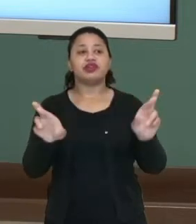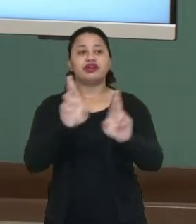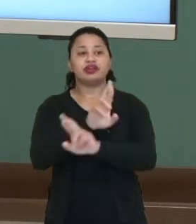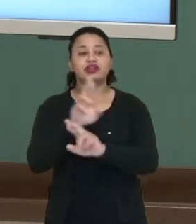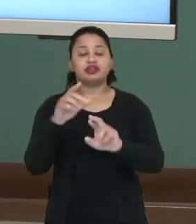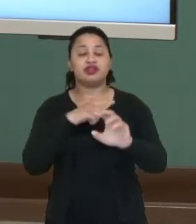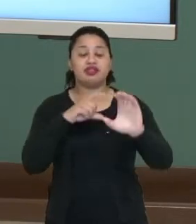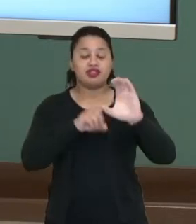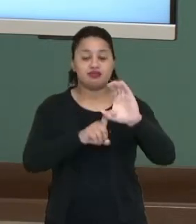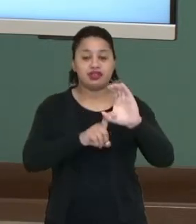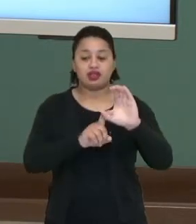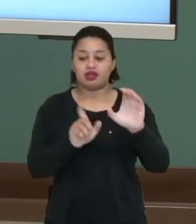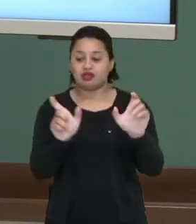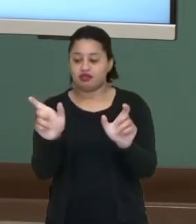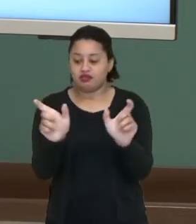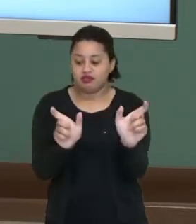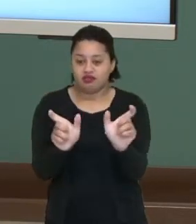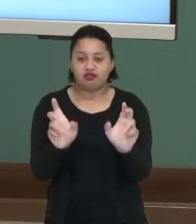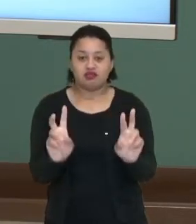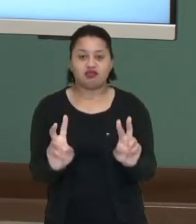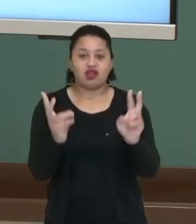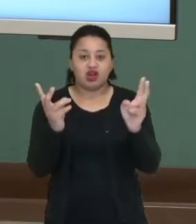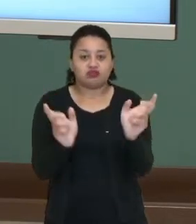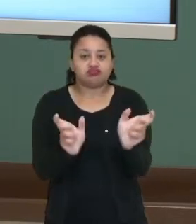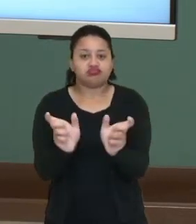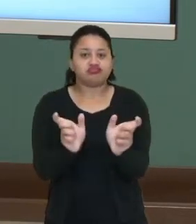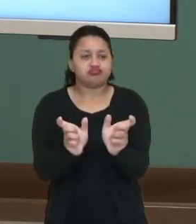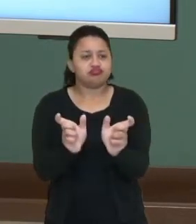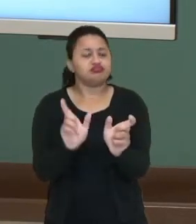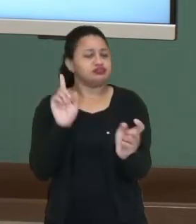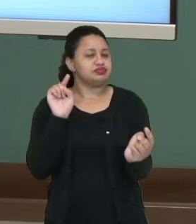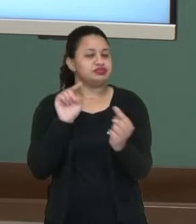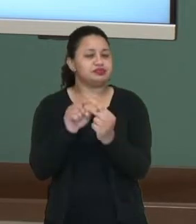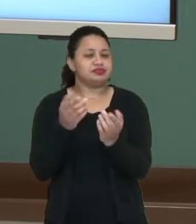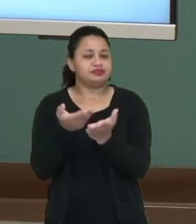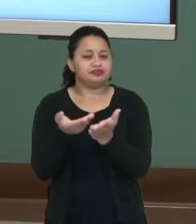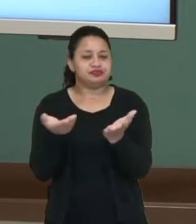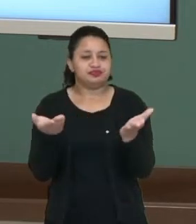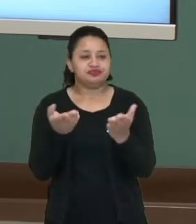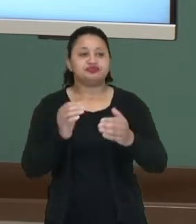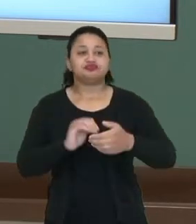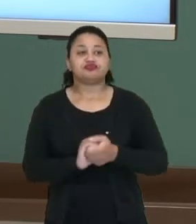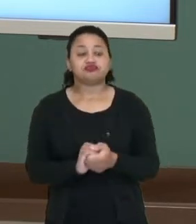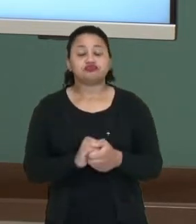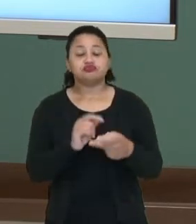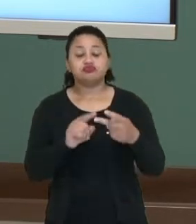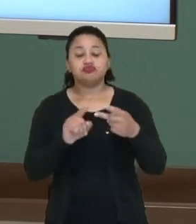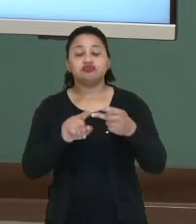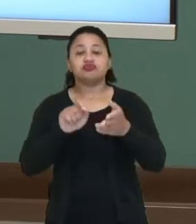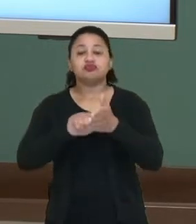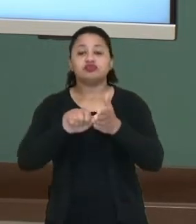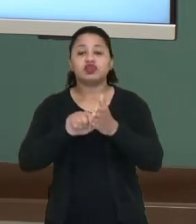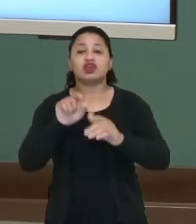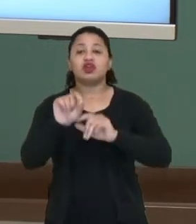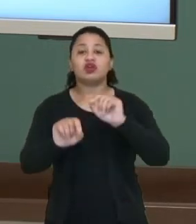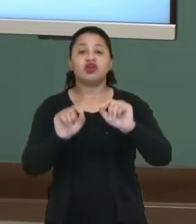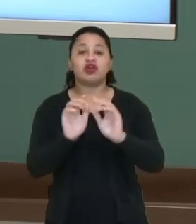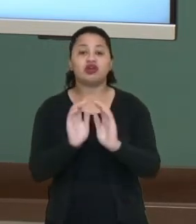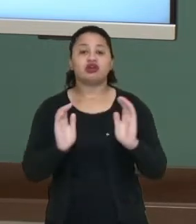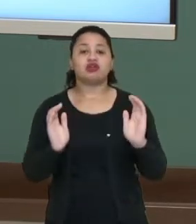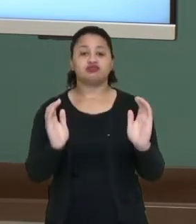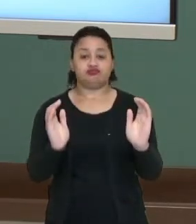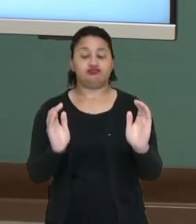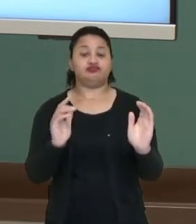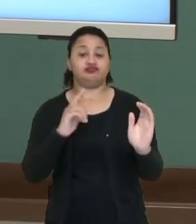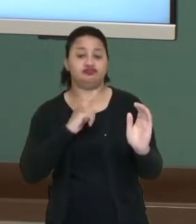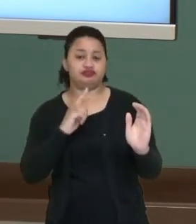duas grandezas, né? Então, este é um dos objetivos da nossa aula. Escrever a lei de formação que traduz a relação de dependência